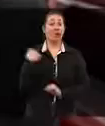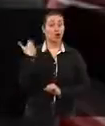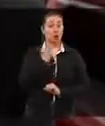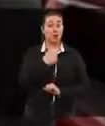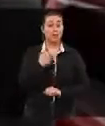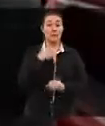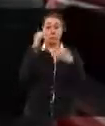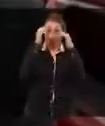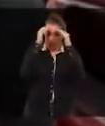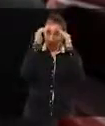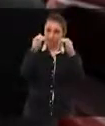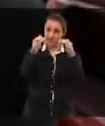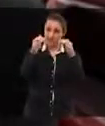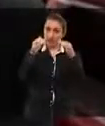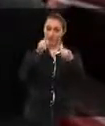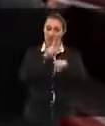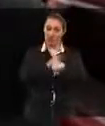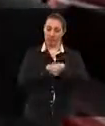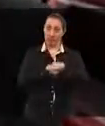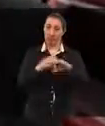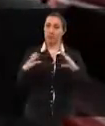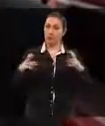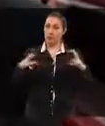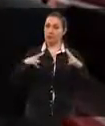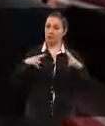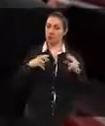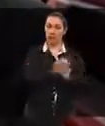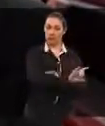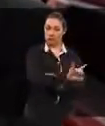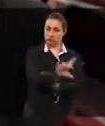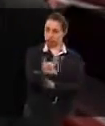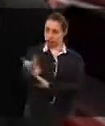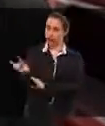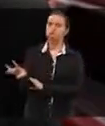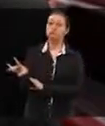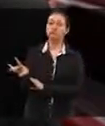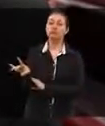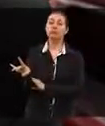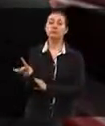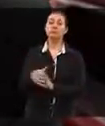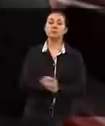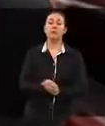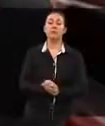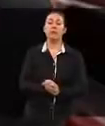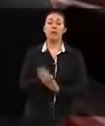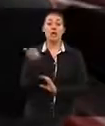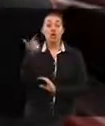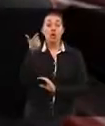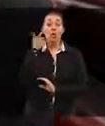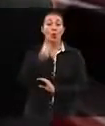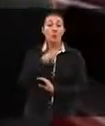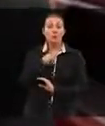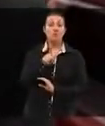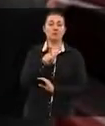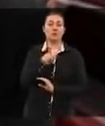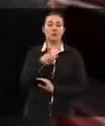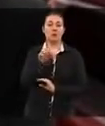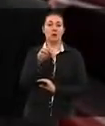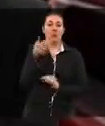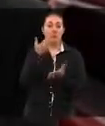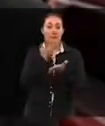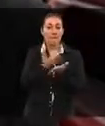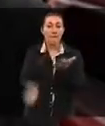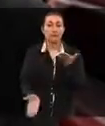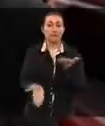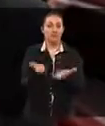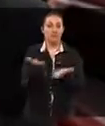gente respeite esse tempo individual de cada um, né? E que para que a gente tenha um resultado mais